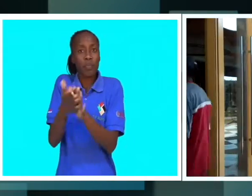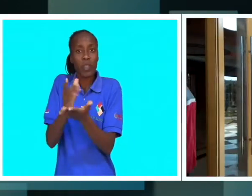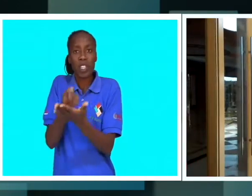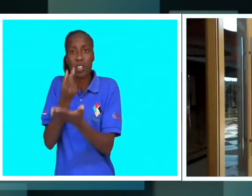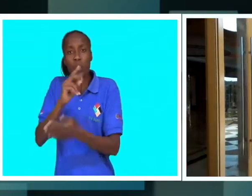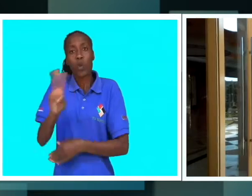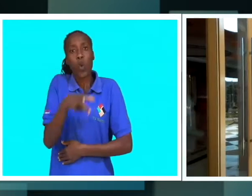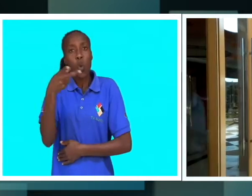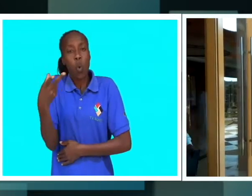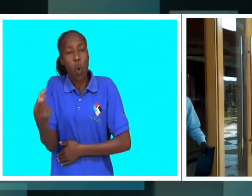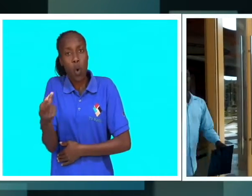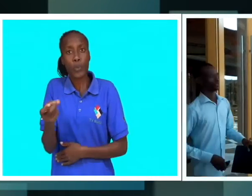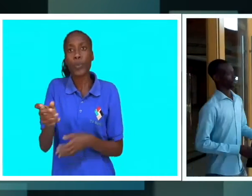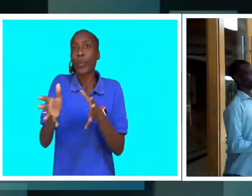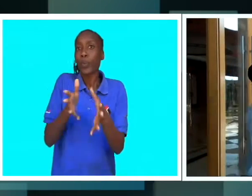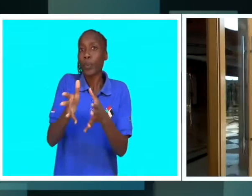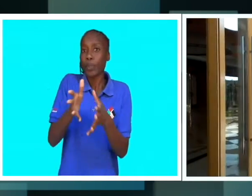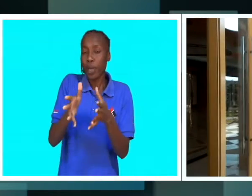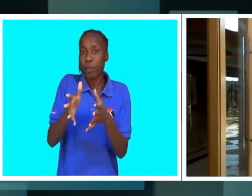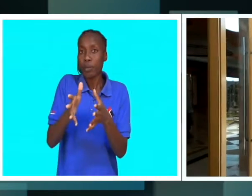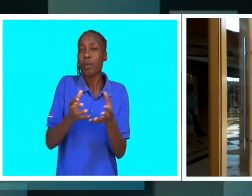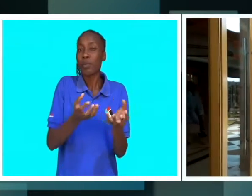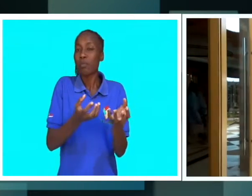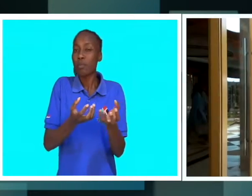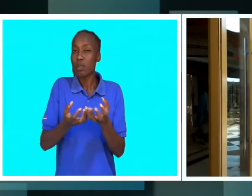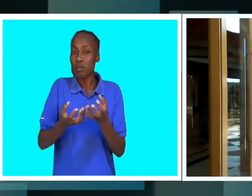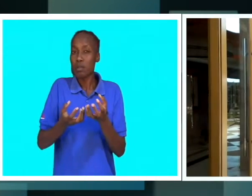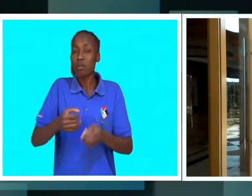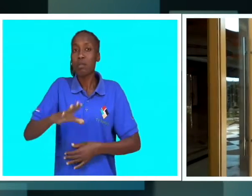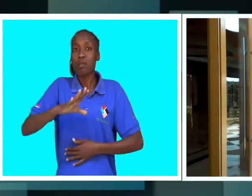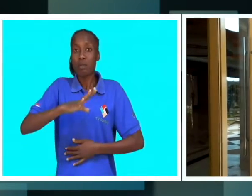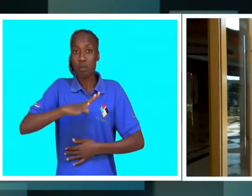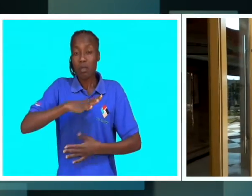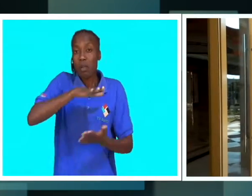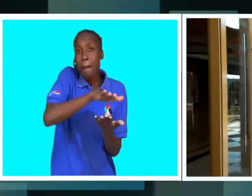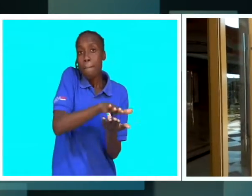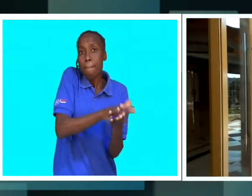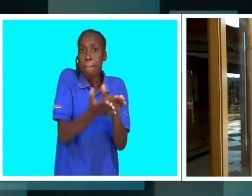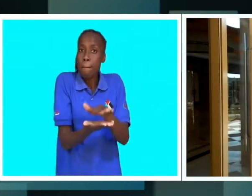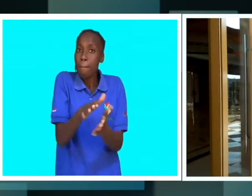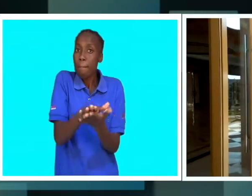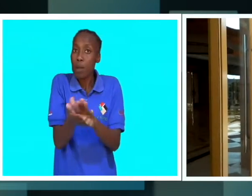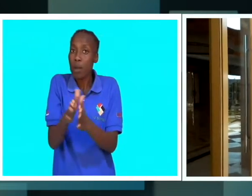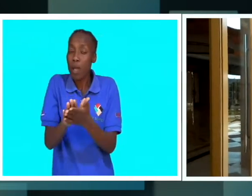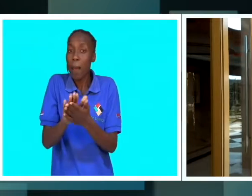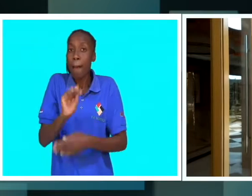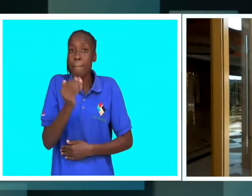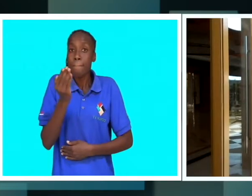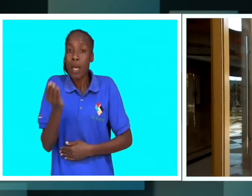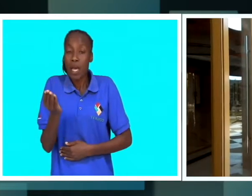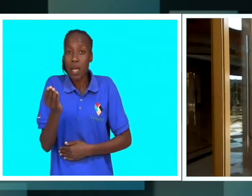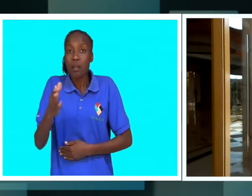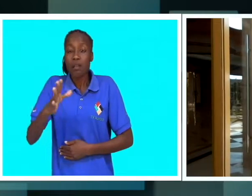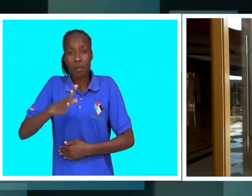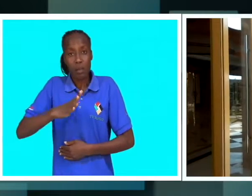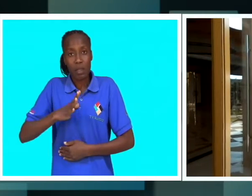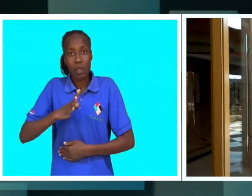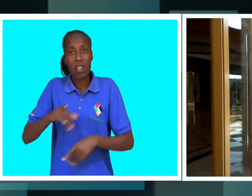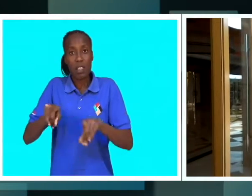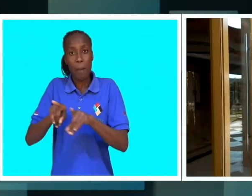dos outros cuidados. Precisa ser elaborada para tomar em